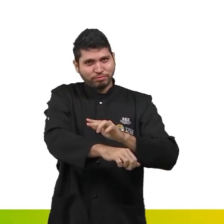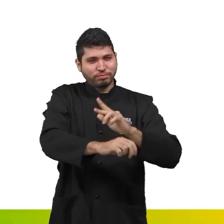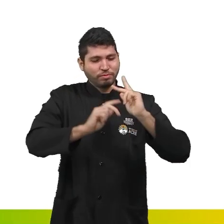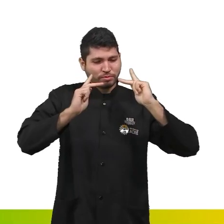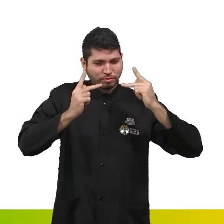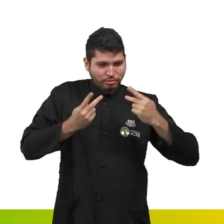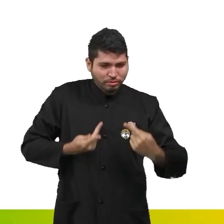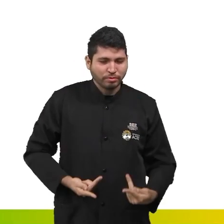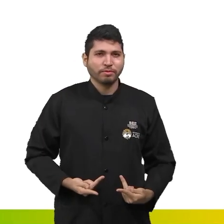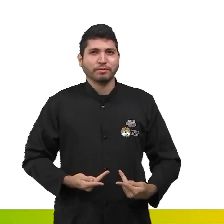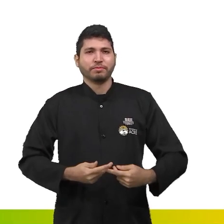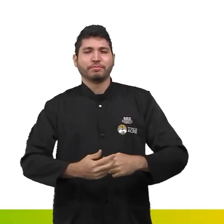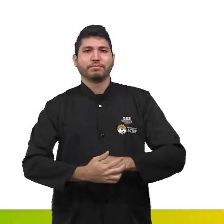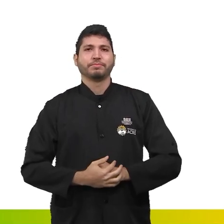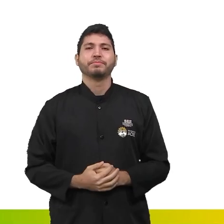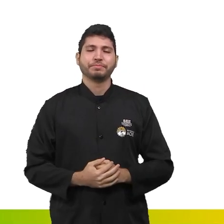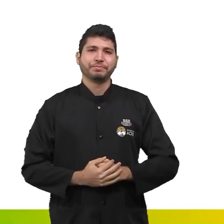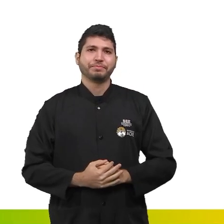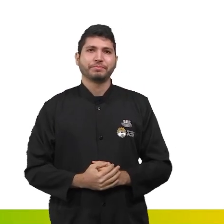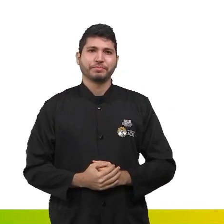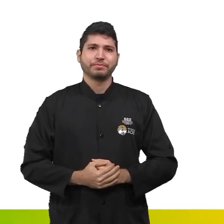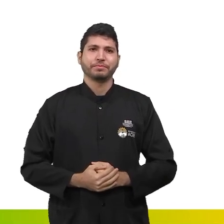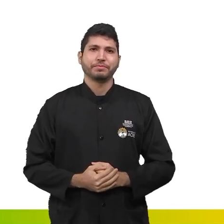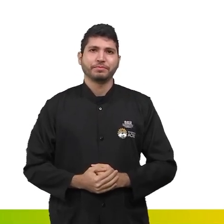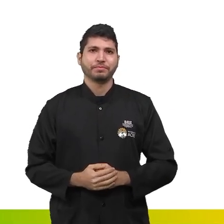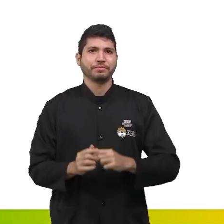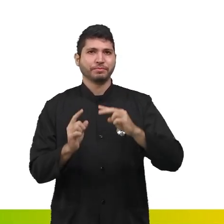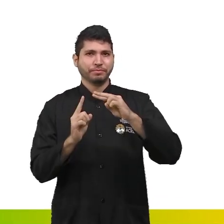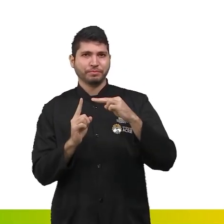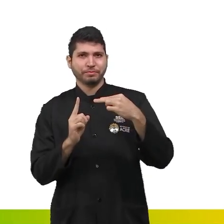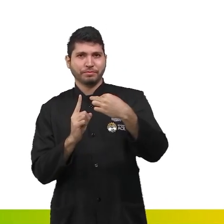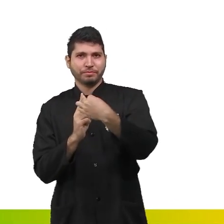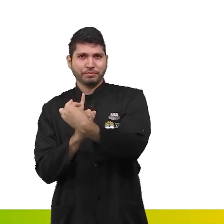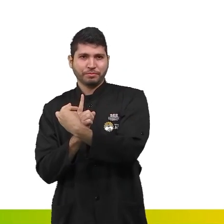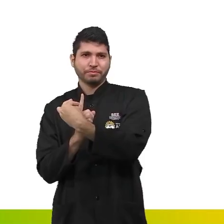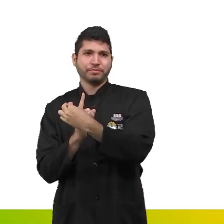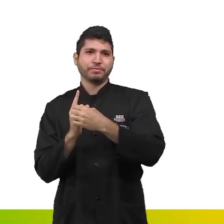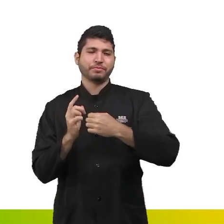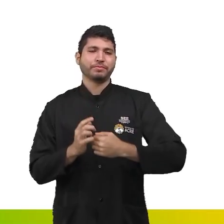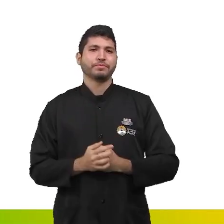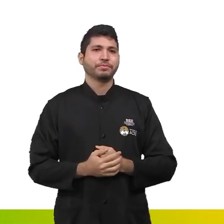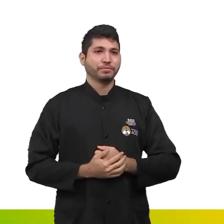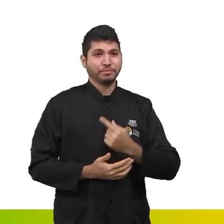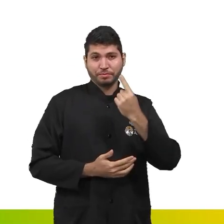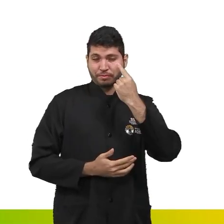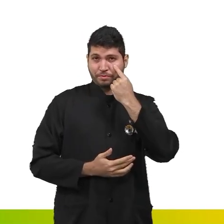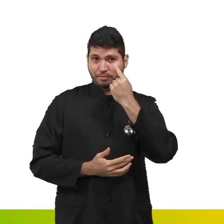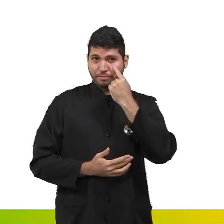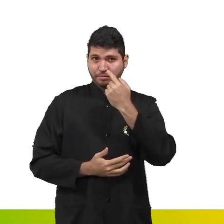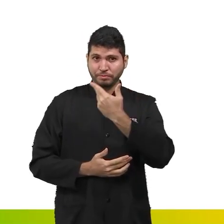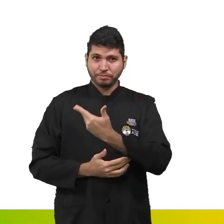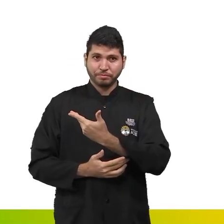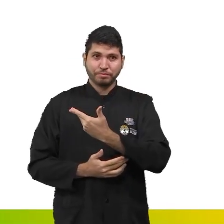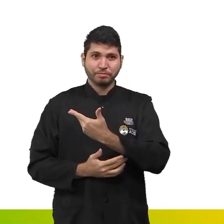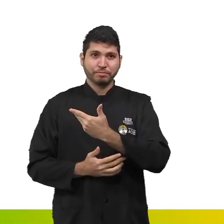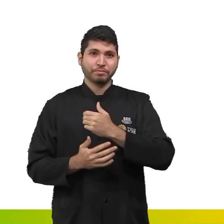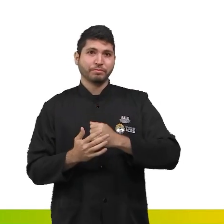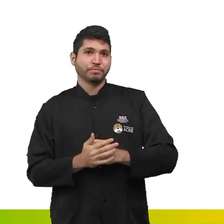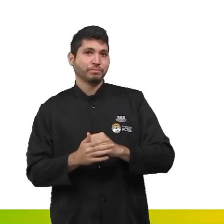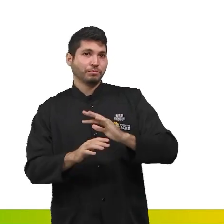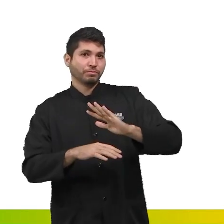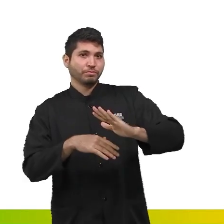humanidade. E aí, pessoal, nessa perspectiva, olha só, o crescente